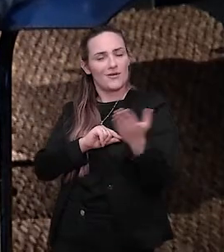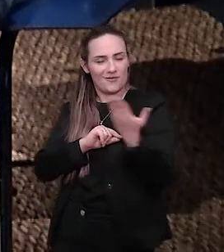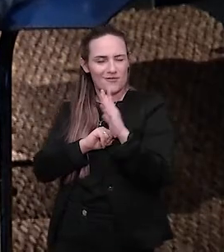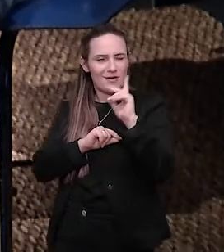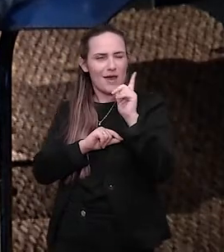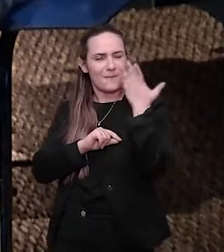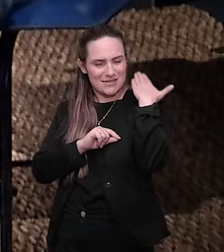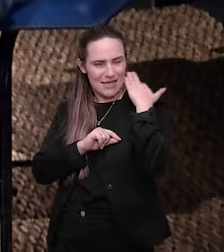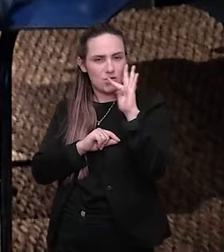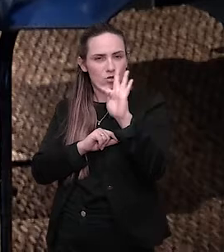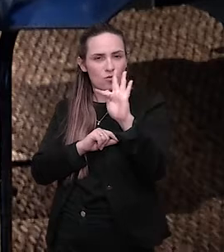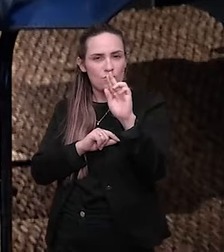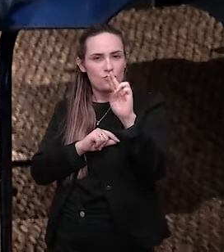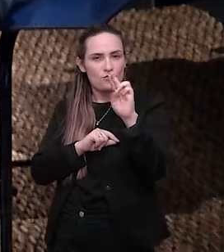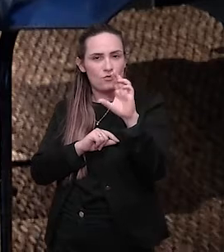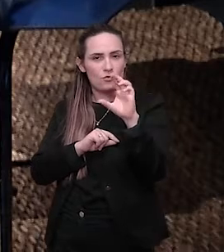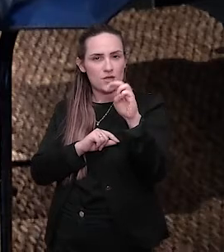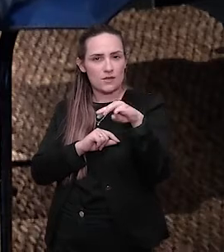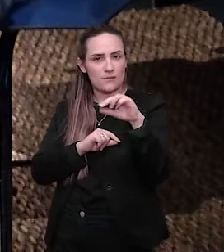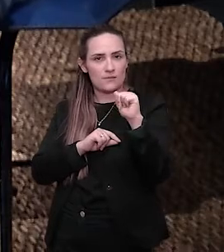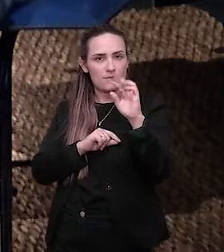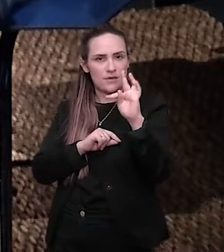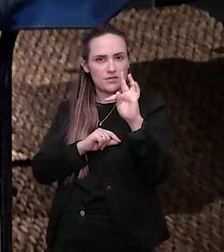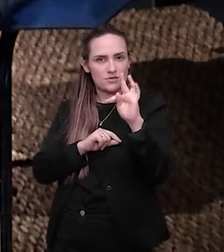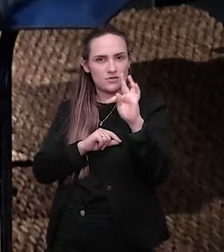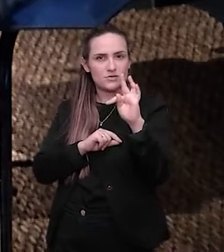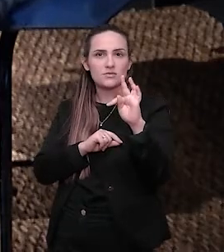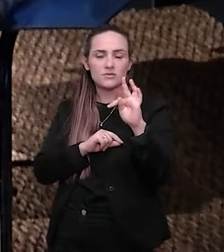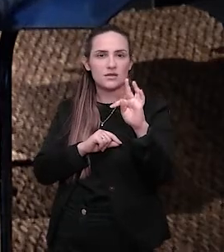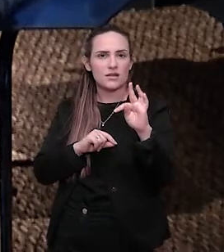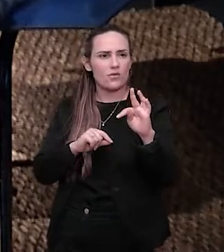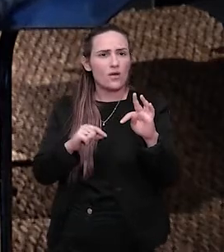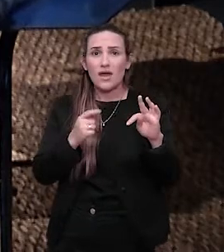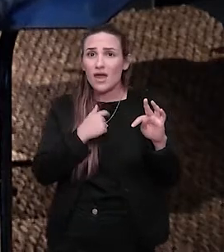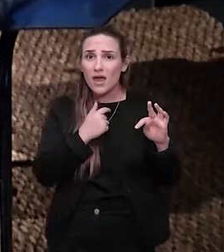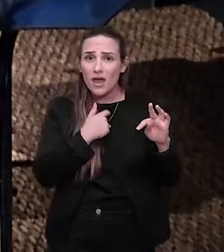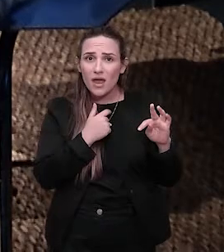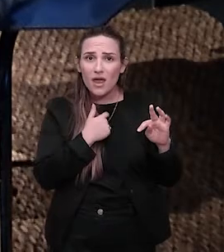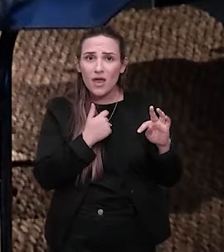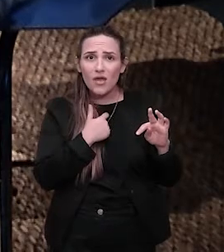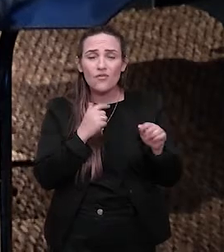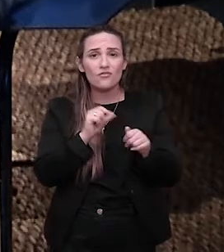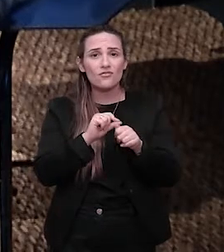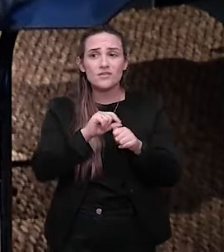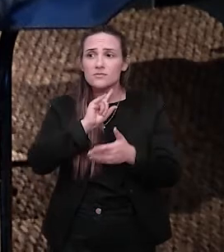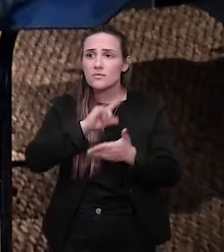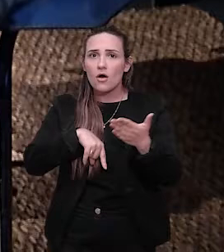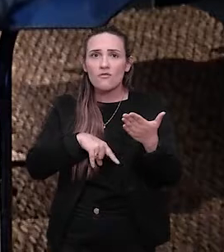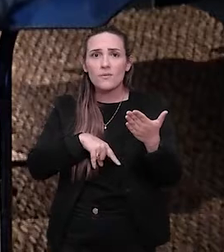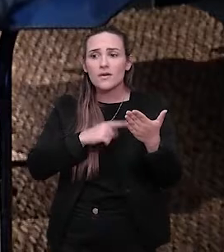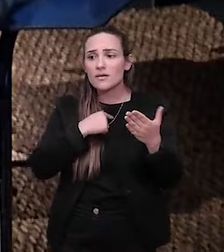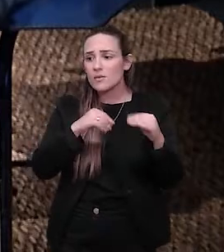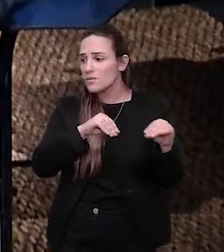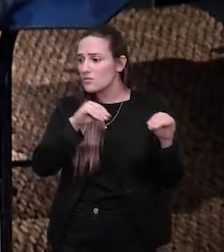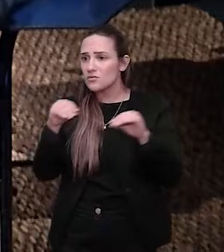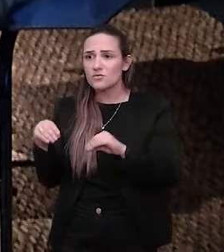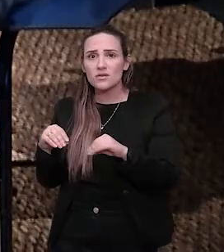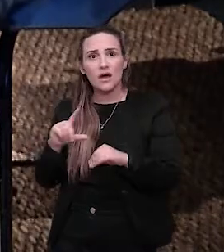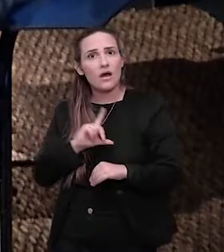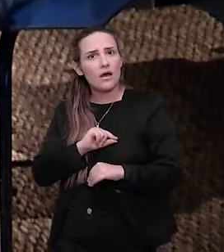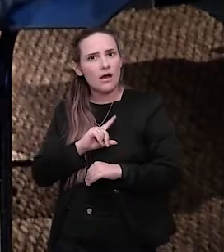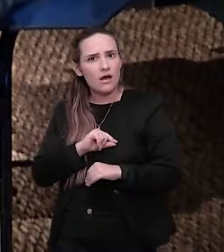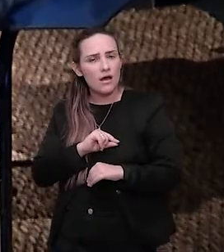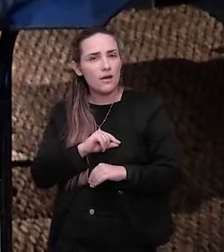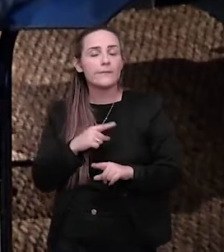CDB já. CDB, eu sou da CDB. época da FUCMAT. Eu comecei na Federal, na verdade eu sou um dos poucos casos que sai da Federal para ir para particular. E ainda fiz prova